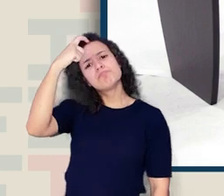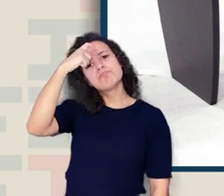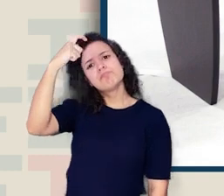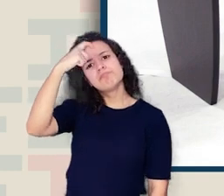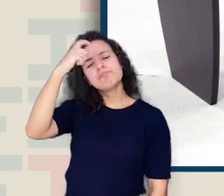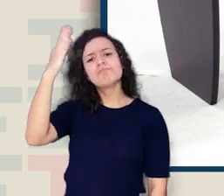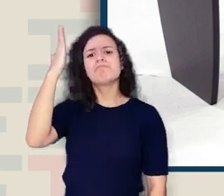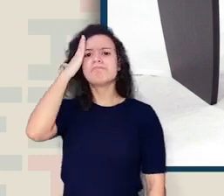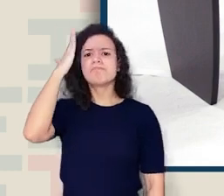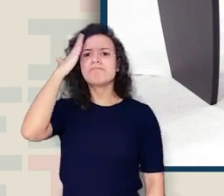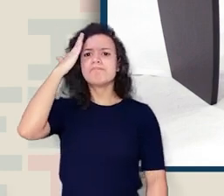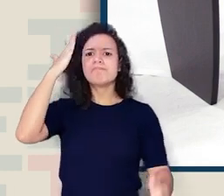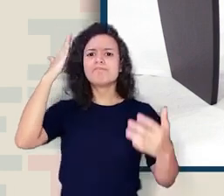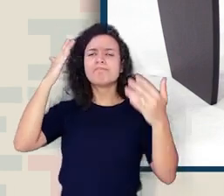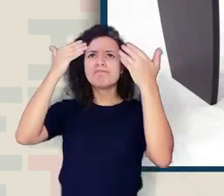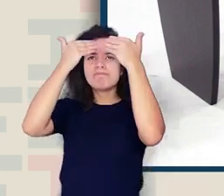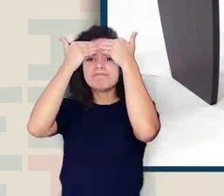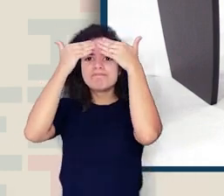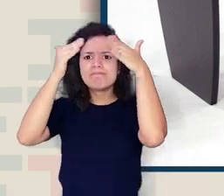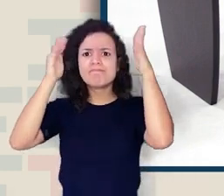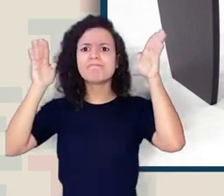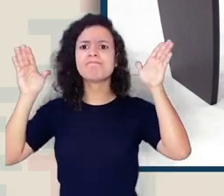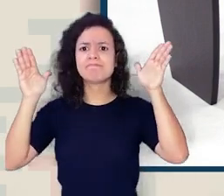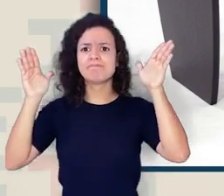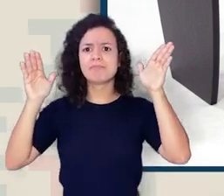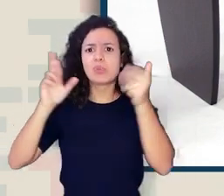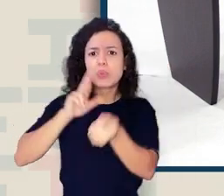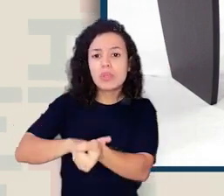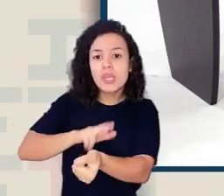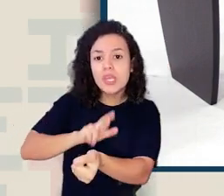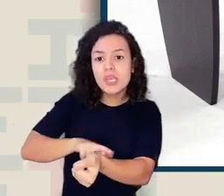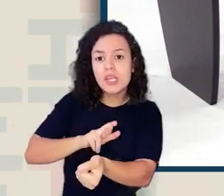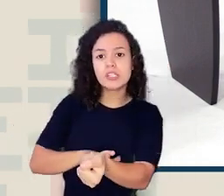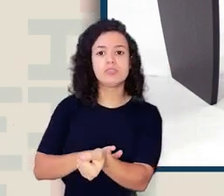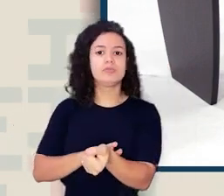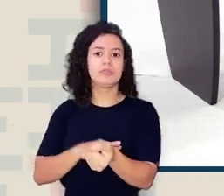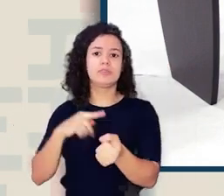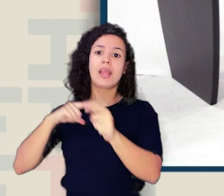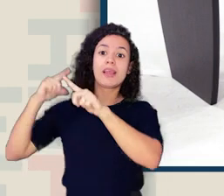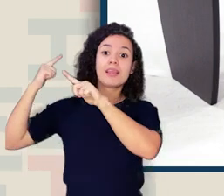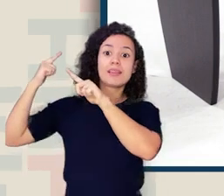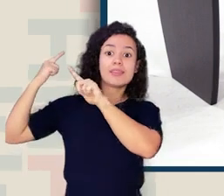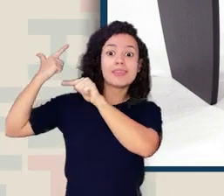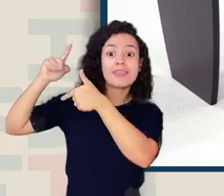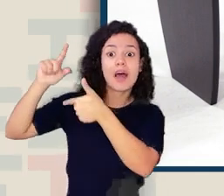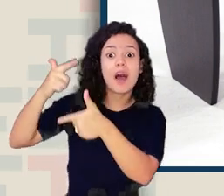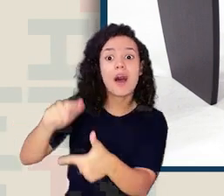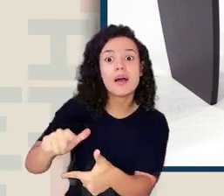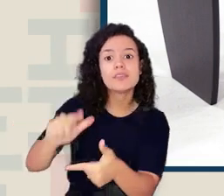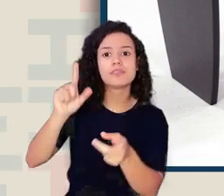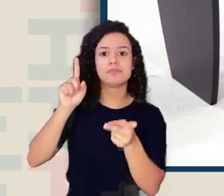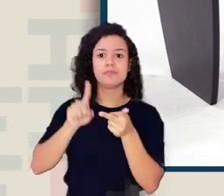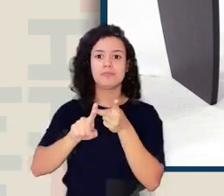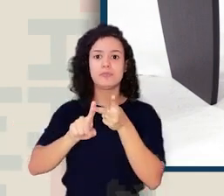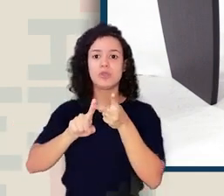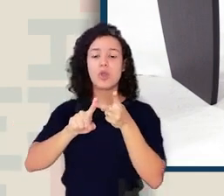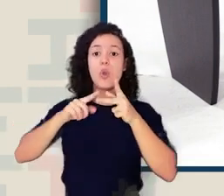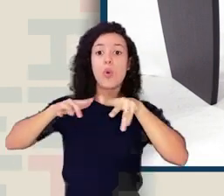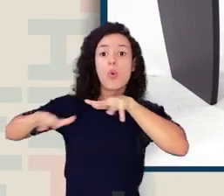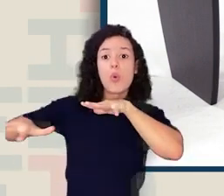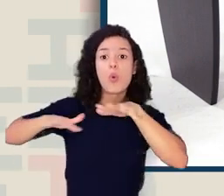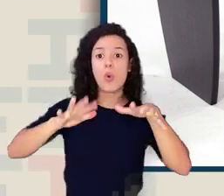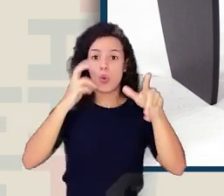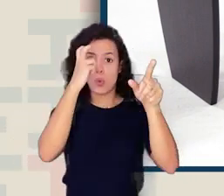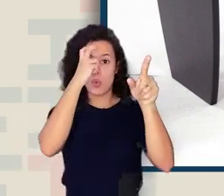ir se sensibilizando à abertura dessas perspectivas rítmicas, incluindo suas tradições,